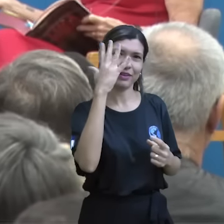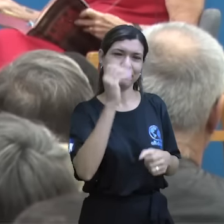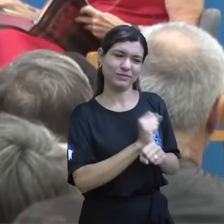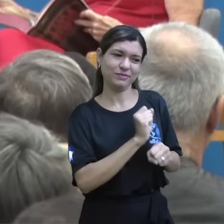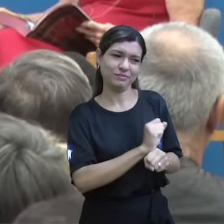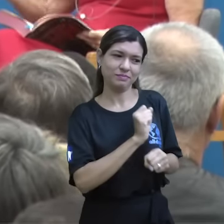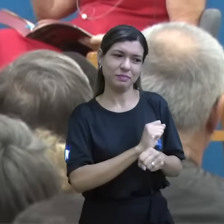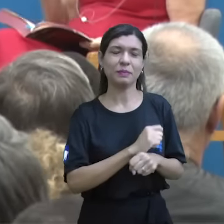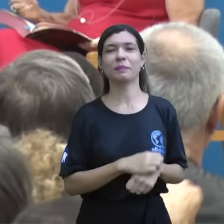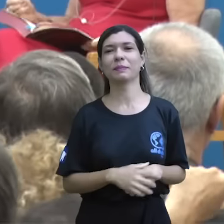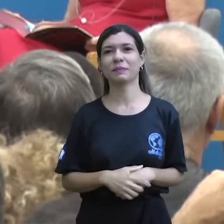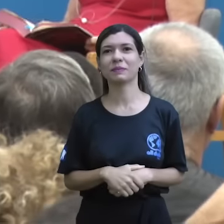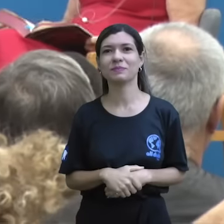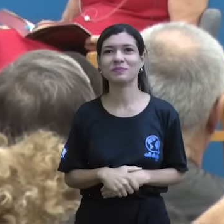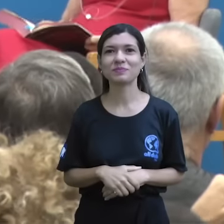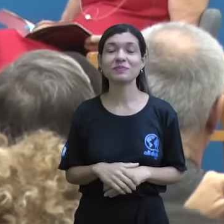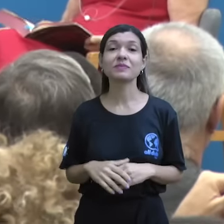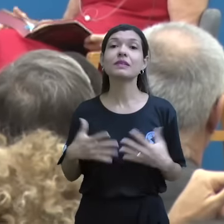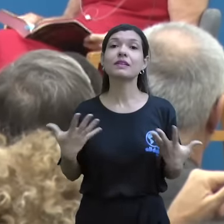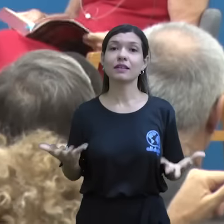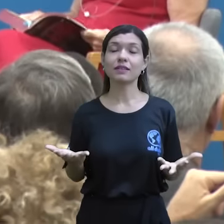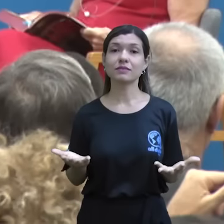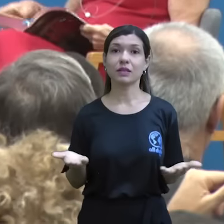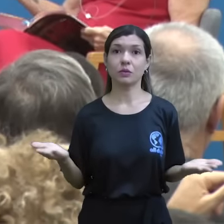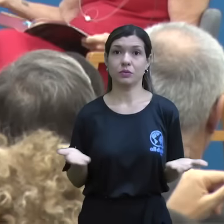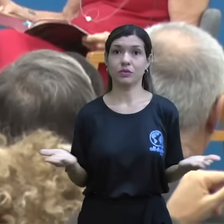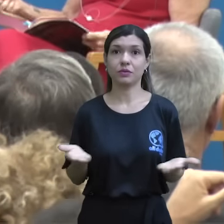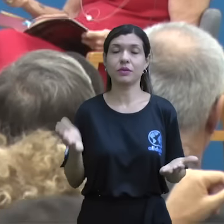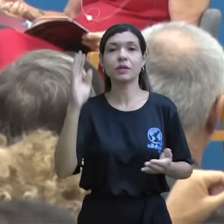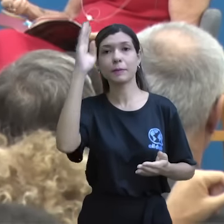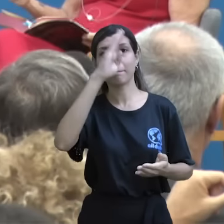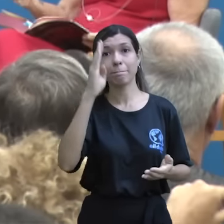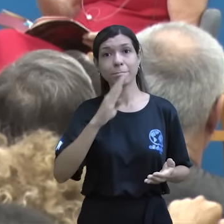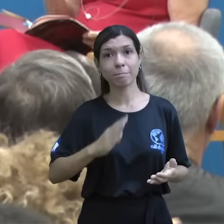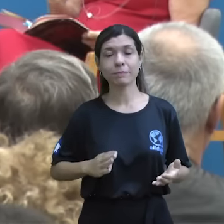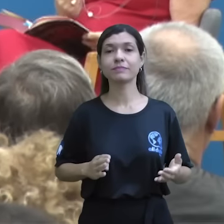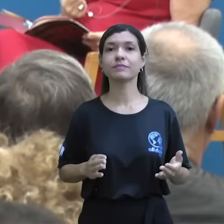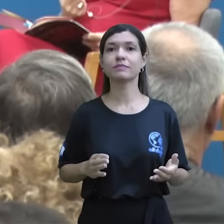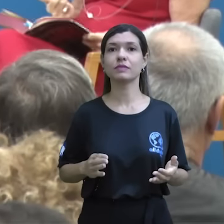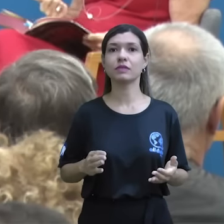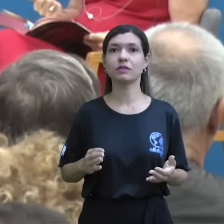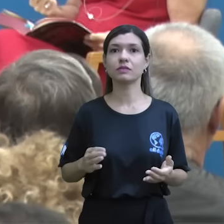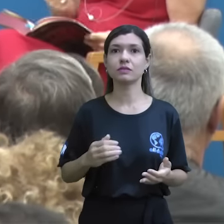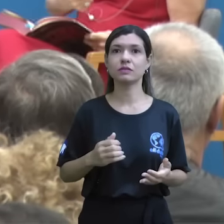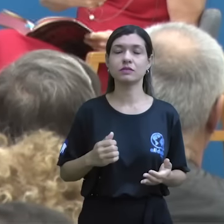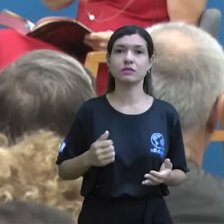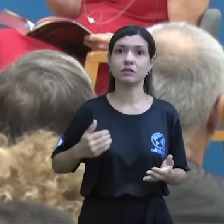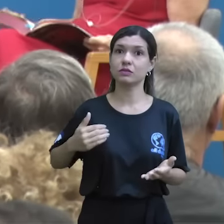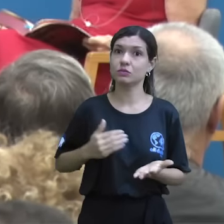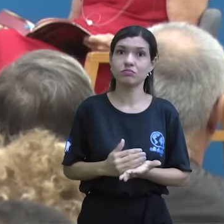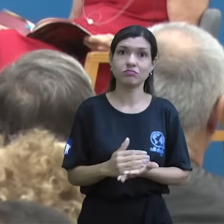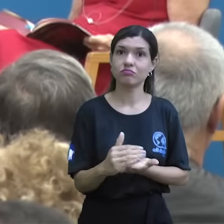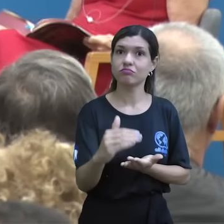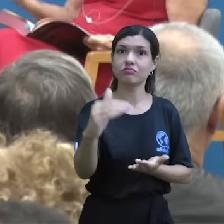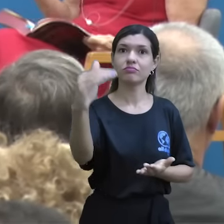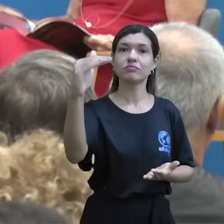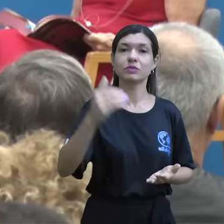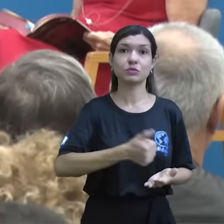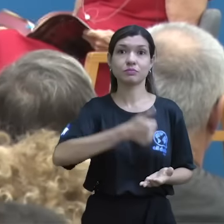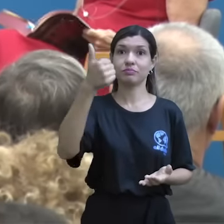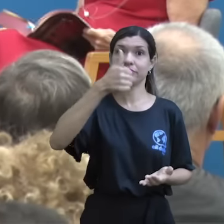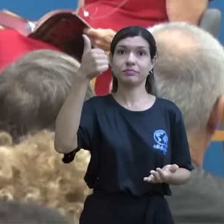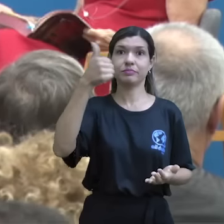dúvidas, né, Lília, que o Diário do Hospício e o Cemitério dos Vivos é muito interessante, porque ele acaba tudo. Ele